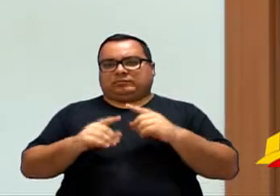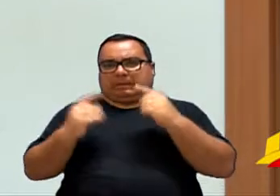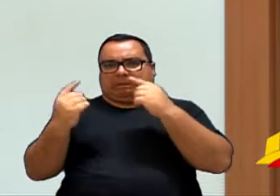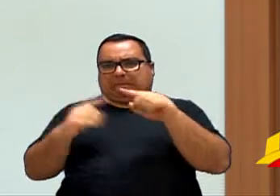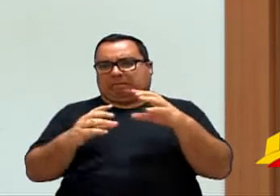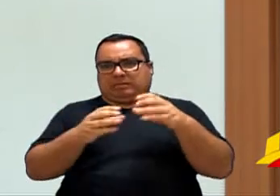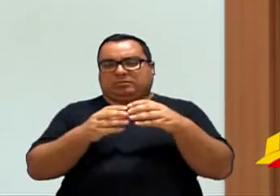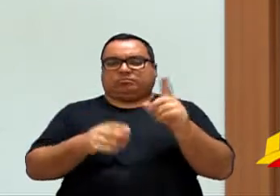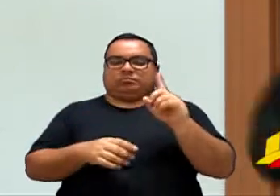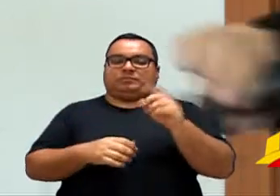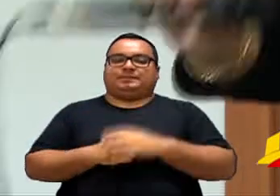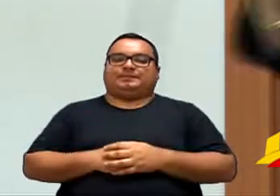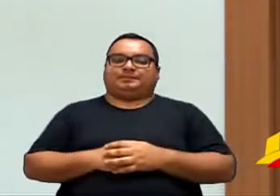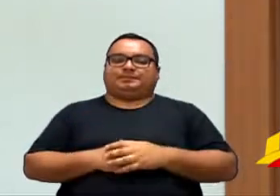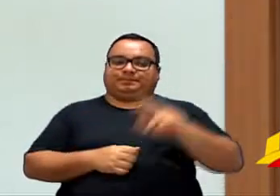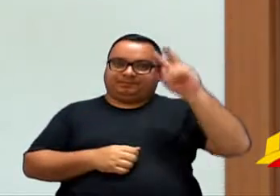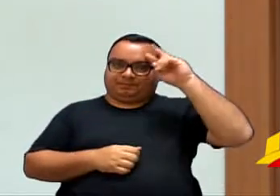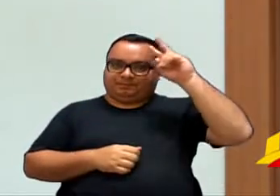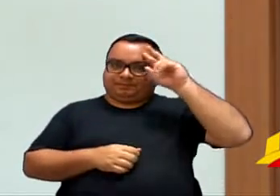de discutir